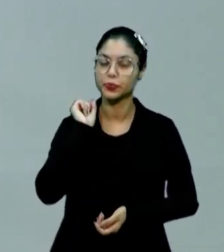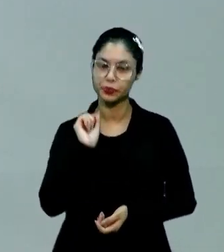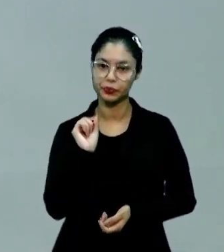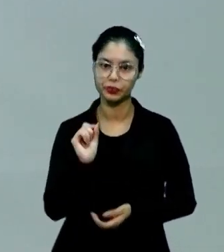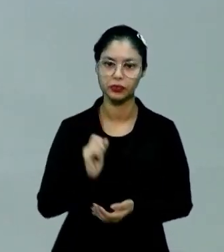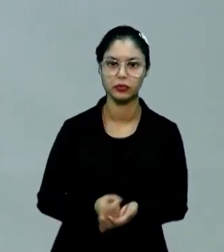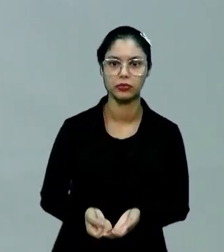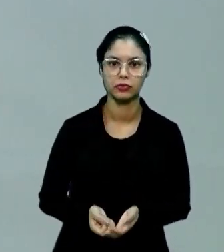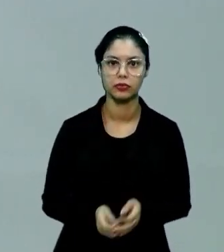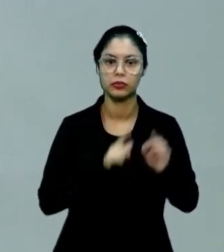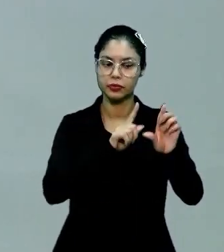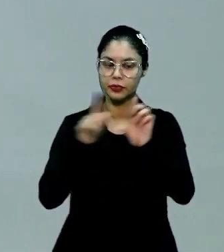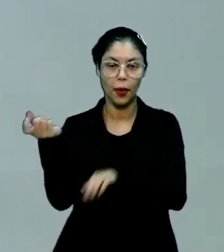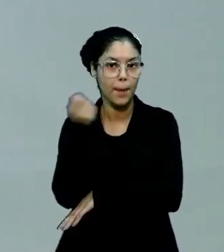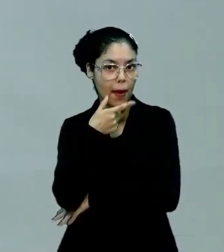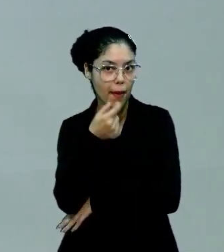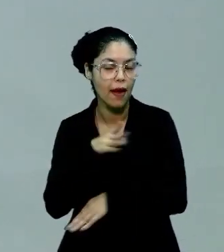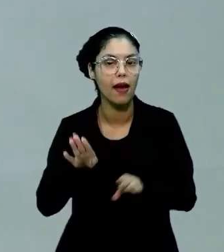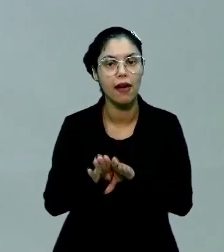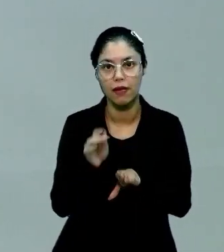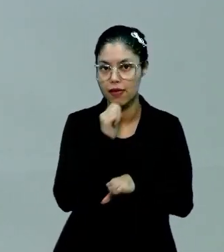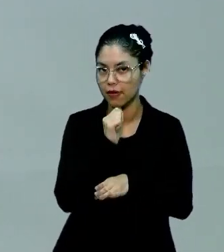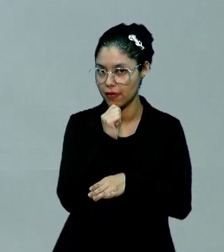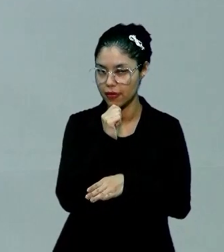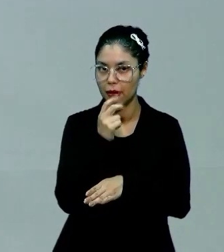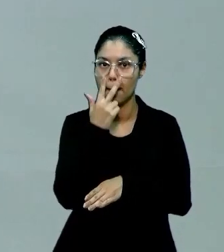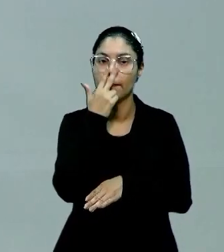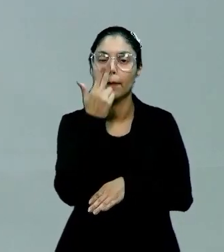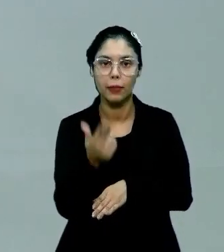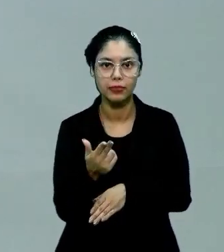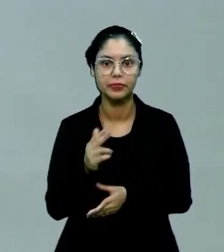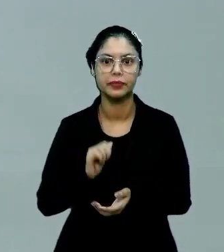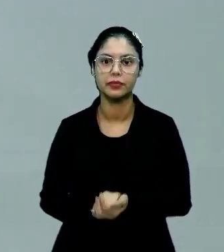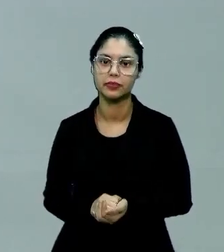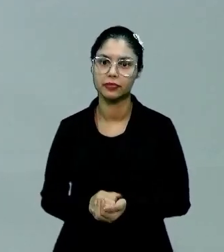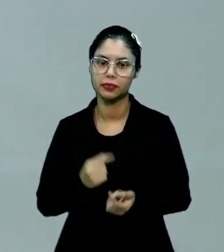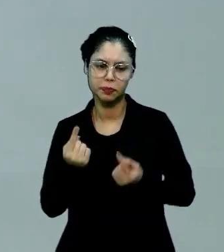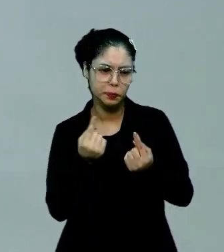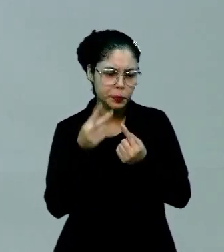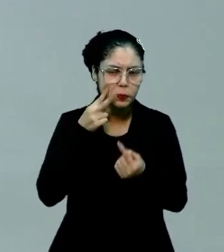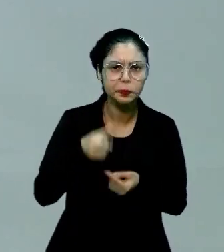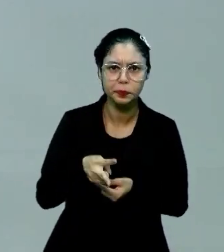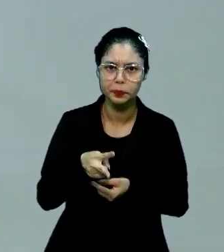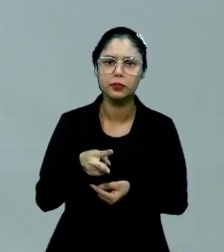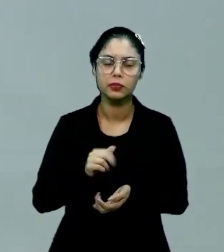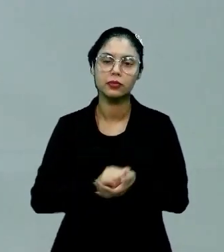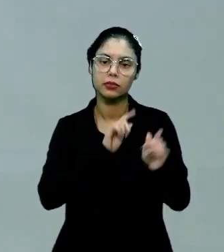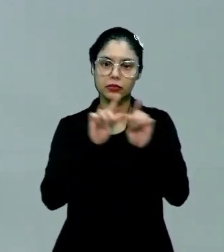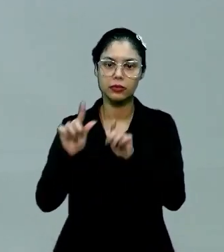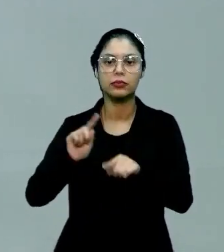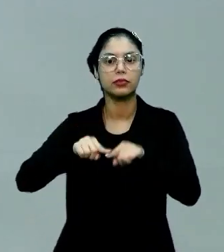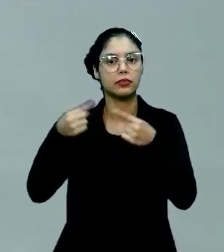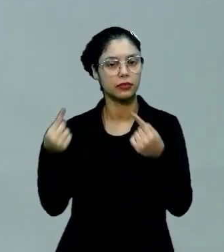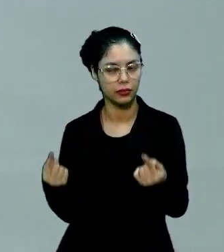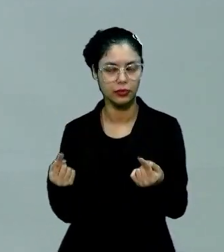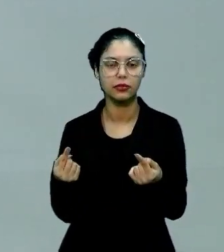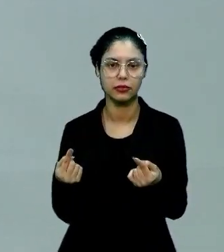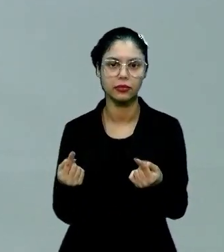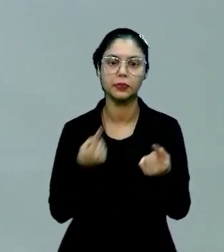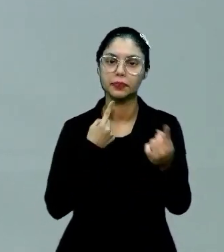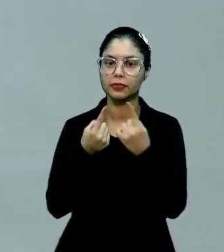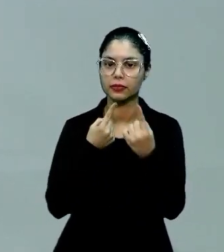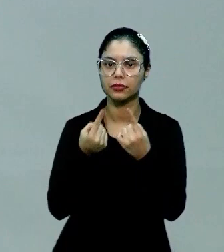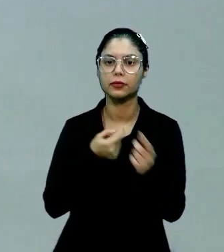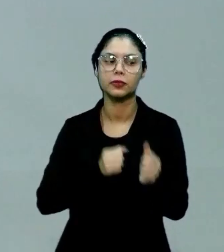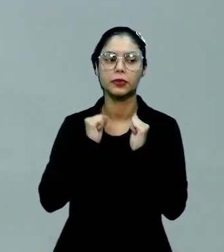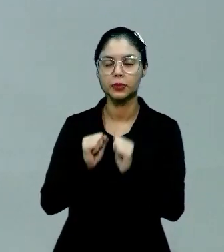uma tirinha humorística, apesar deles não aparecerem rindo ali naquele desenho, mas eles, pelo diálogo,